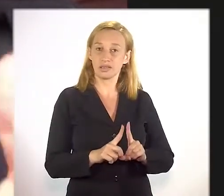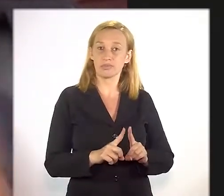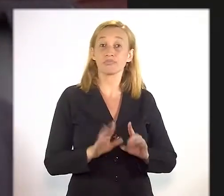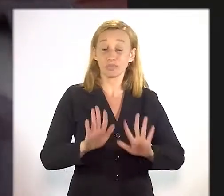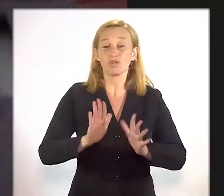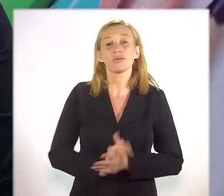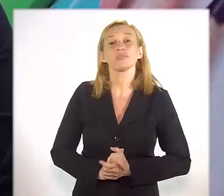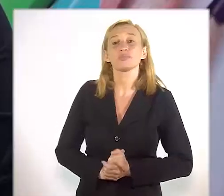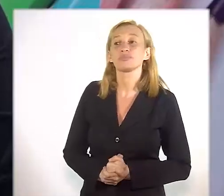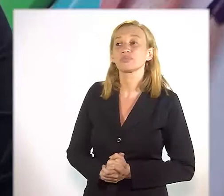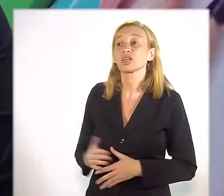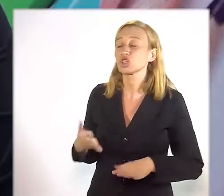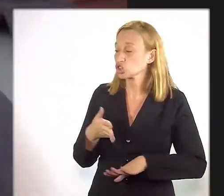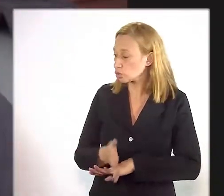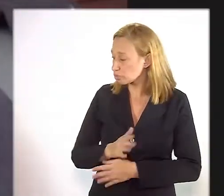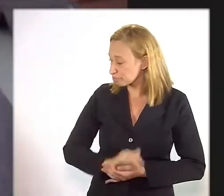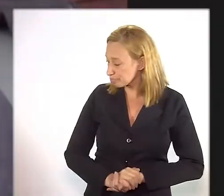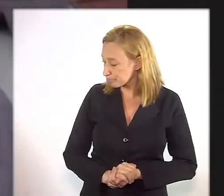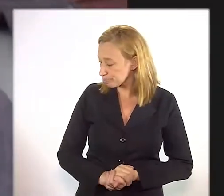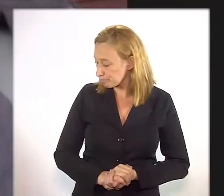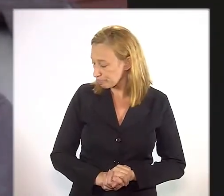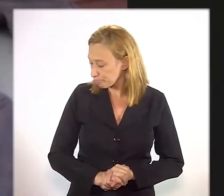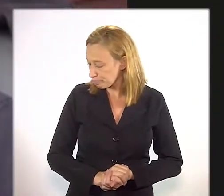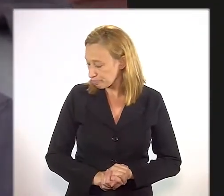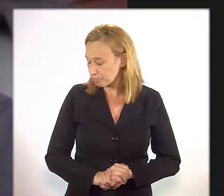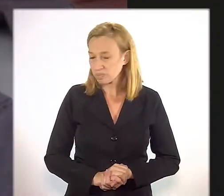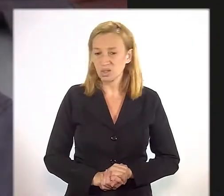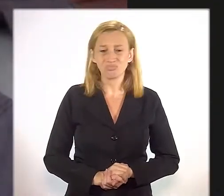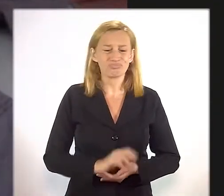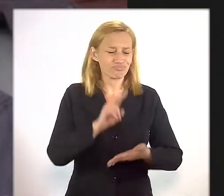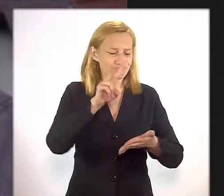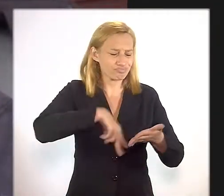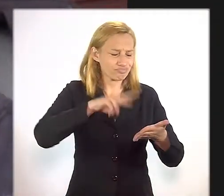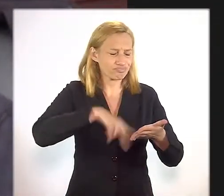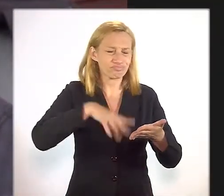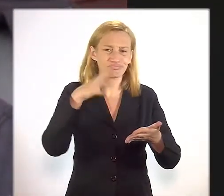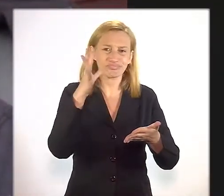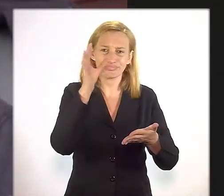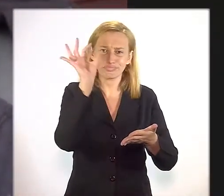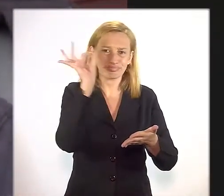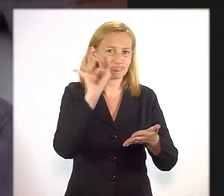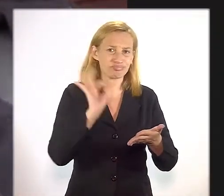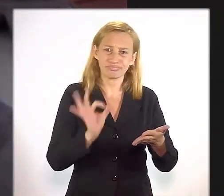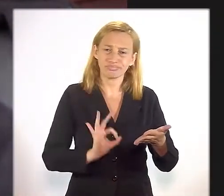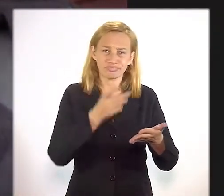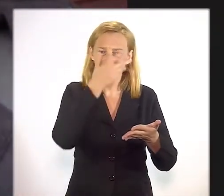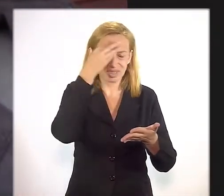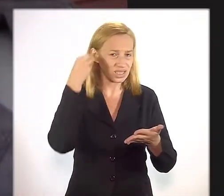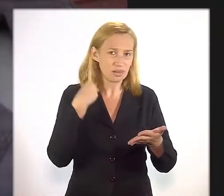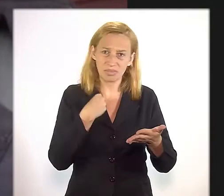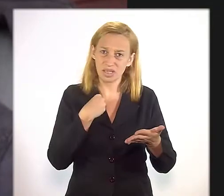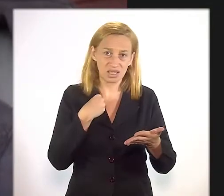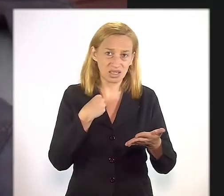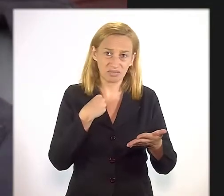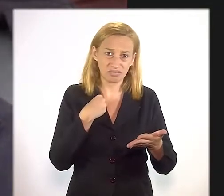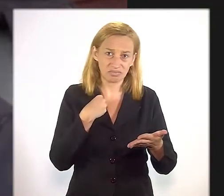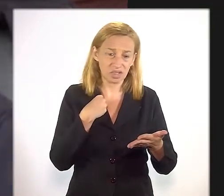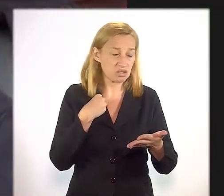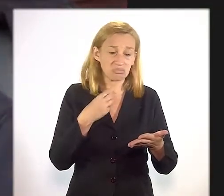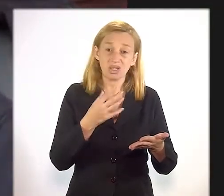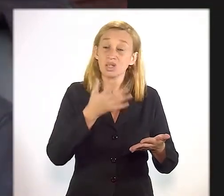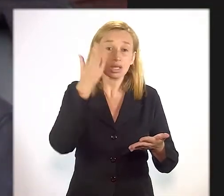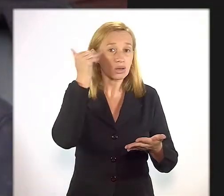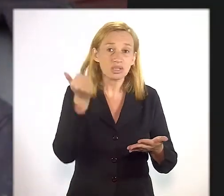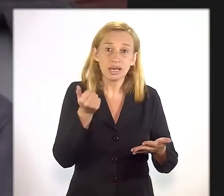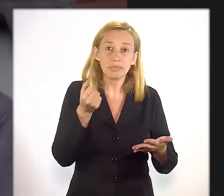dá. Então cá vai. Chegou com 9 anos, não sabia ler nem o nome dele. Tinha passado por 2 escolas, não contava nem